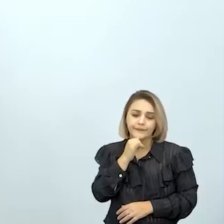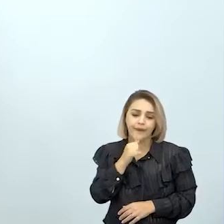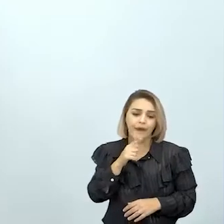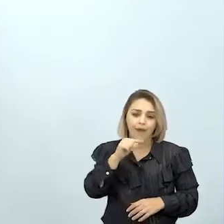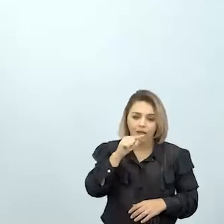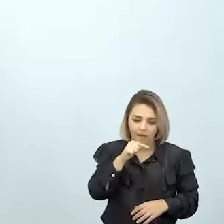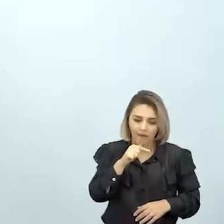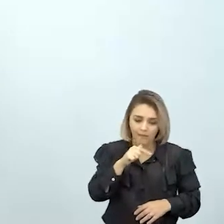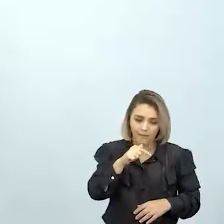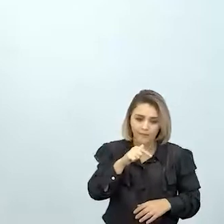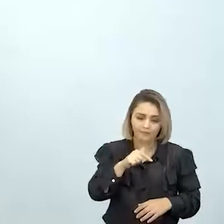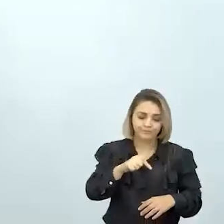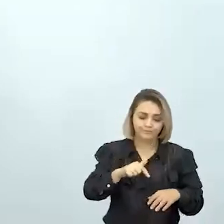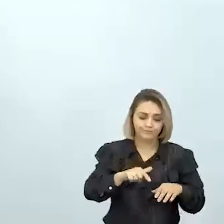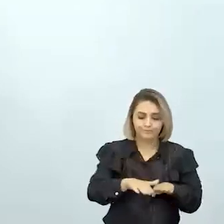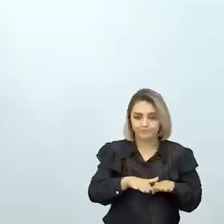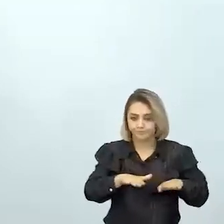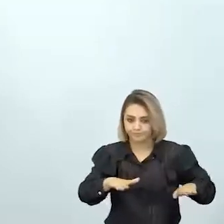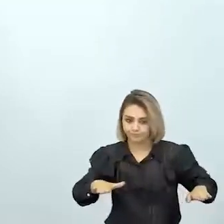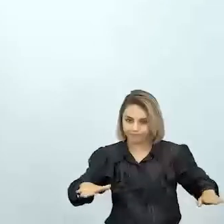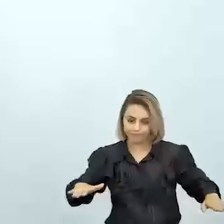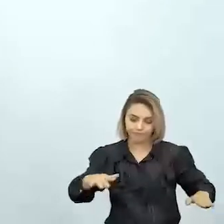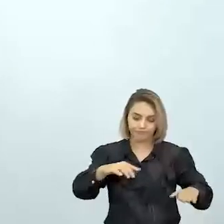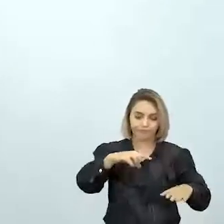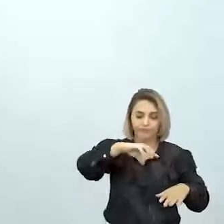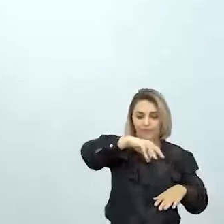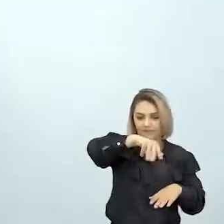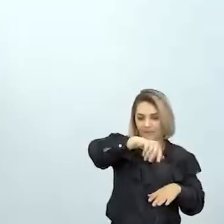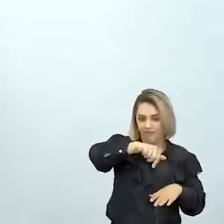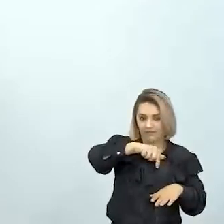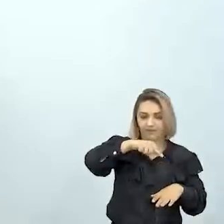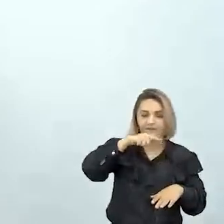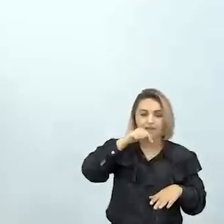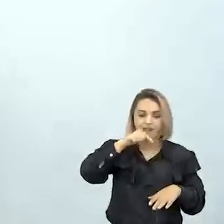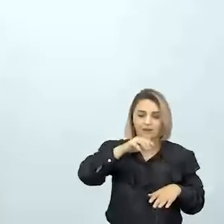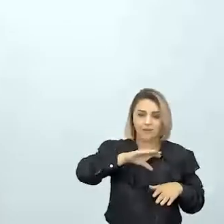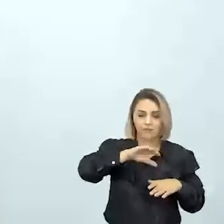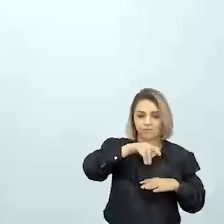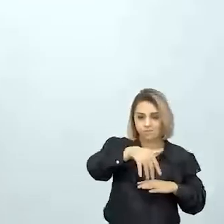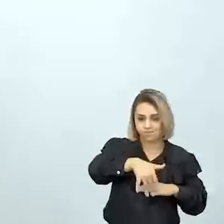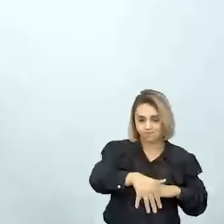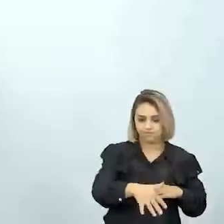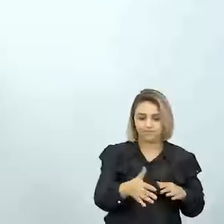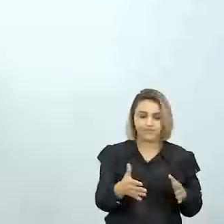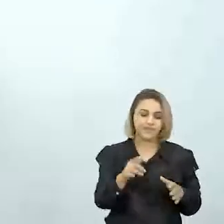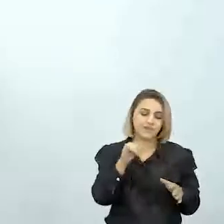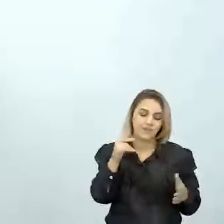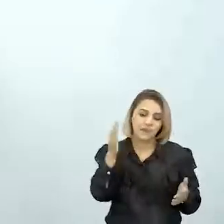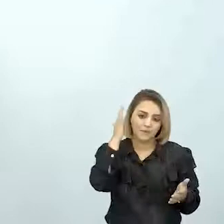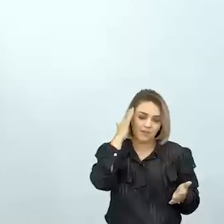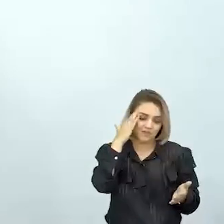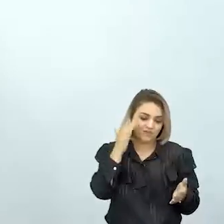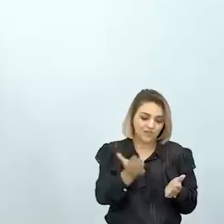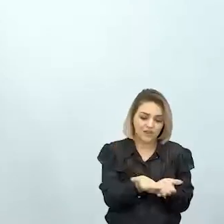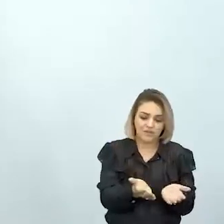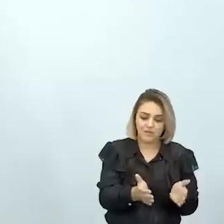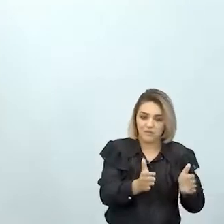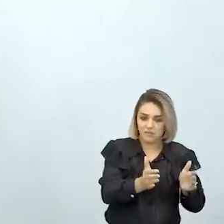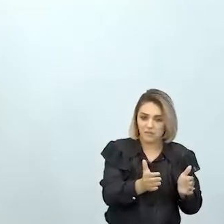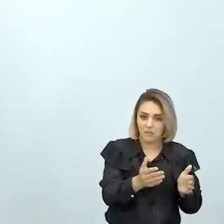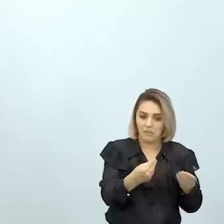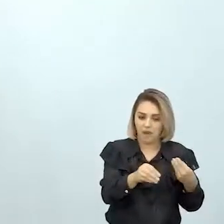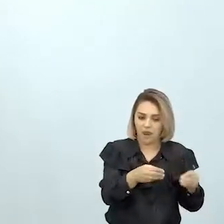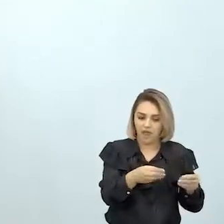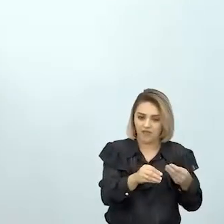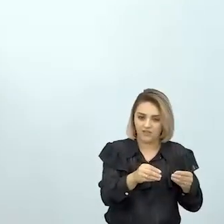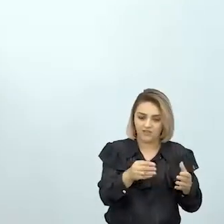tenho lá uma vasilha de plástico e essa vasilha está suja de óleo. Nós sabemos que o óleo e o plástico têm uma interação